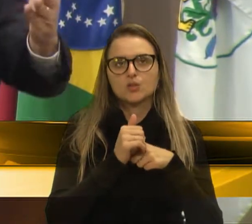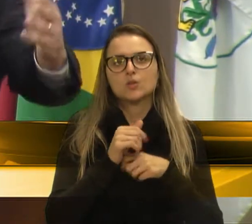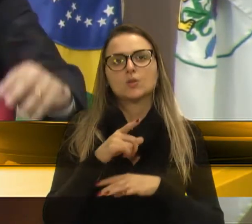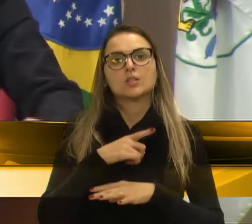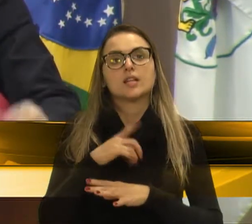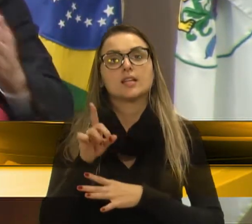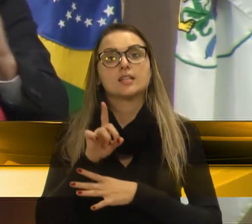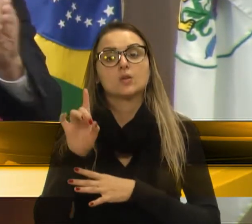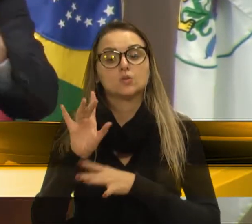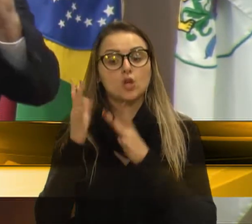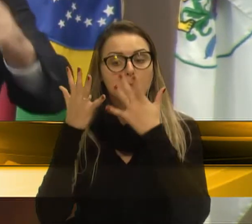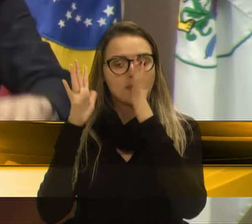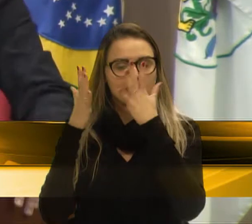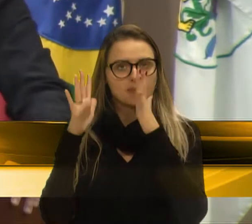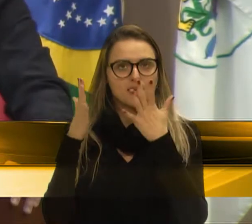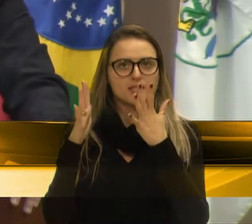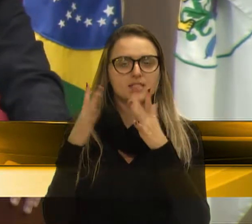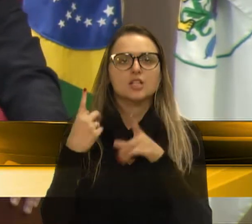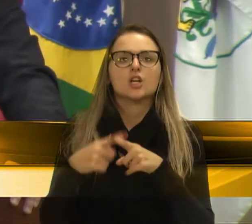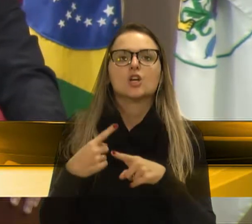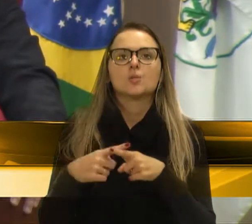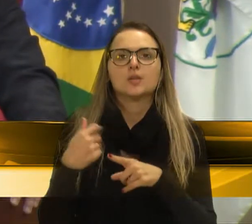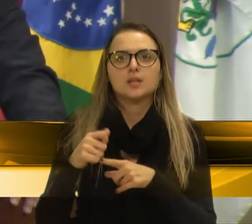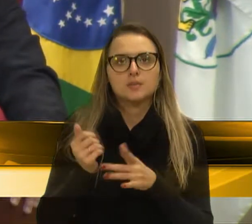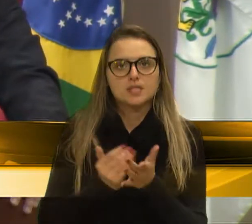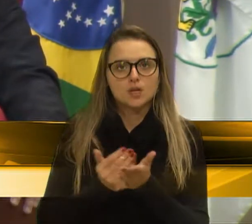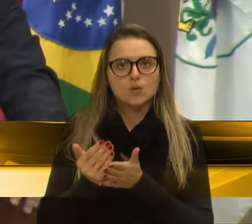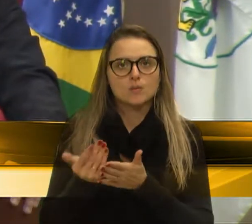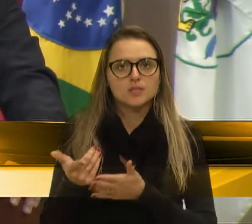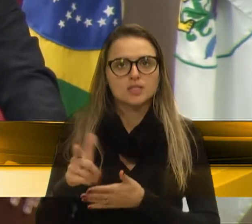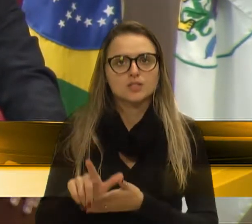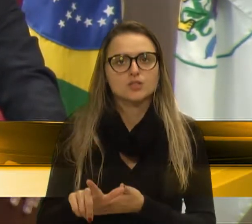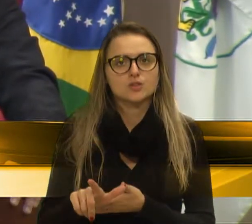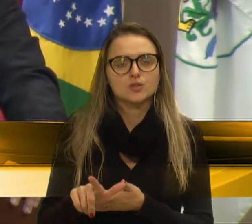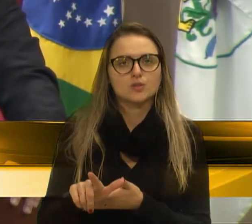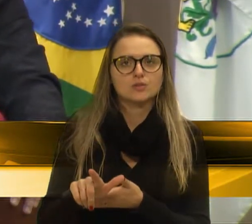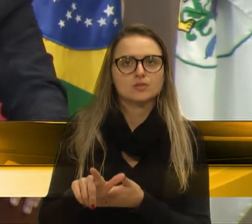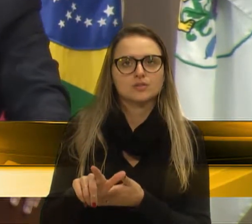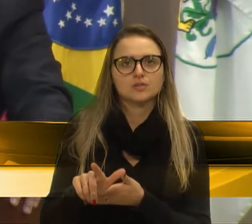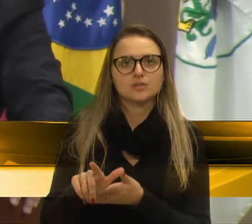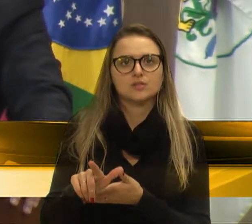não só elogio, porque às vezes a gente tem que reinicializar a máquina e retomar